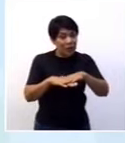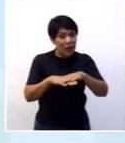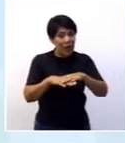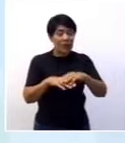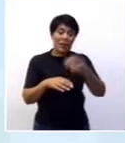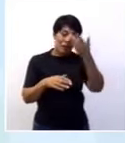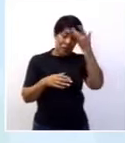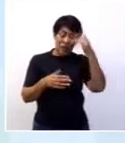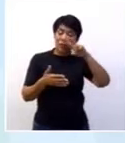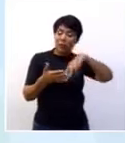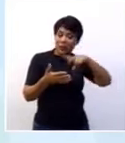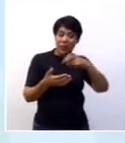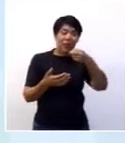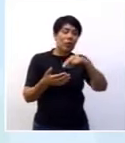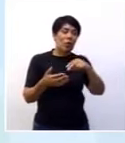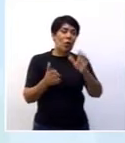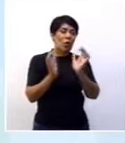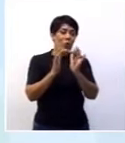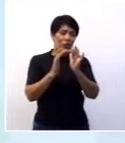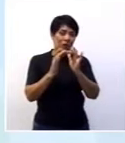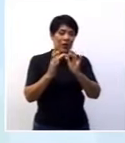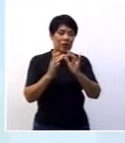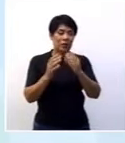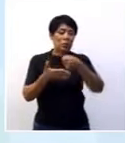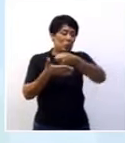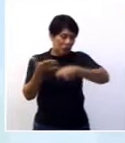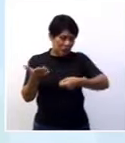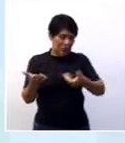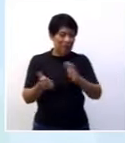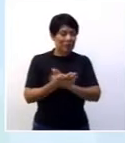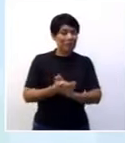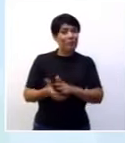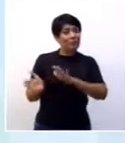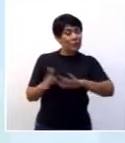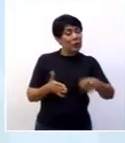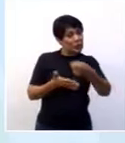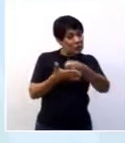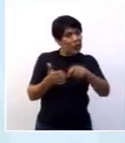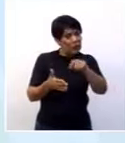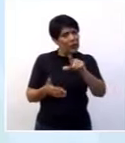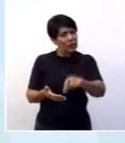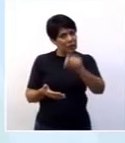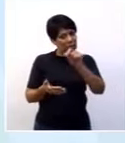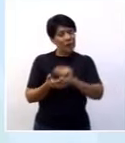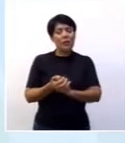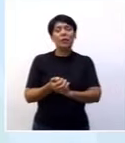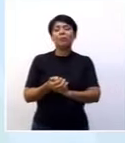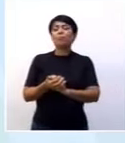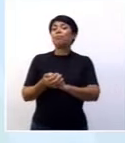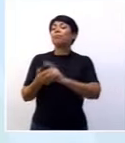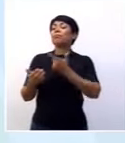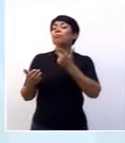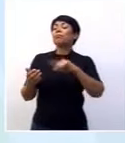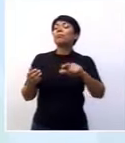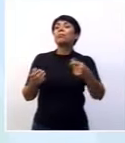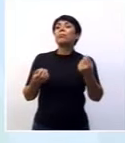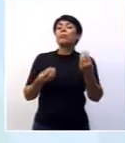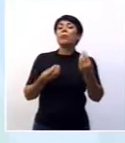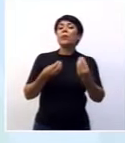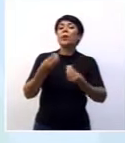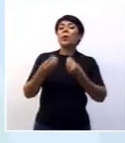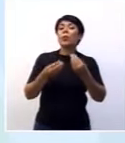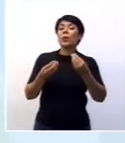último, o intertexto, né? Deste texto que você escolheu, qual é, no caso,